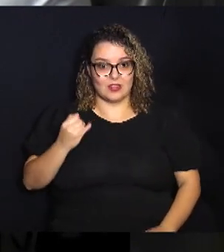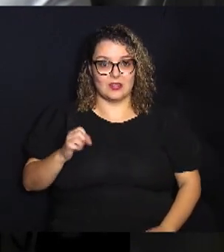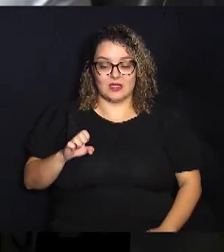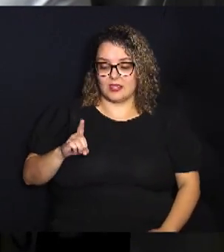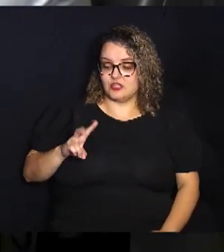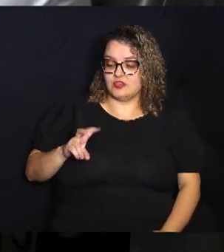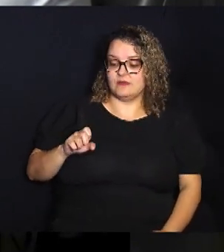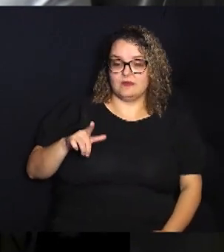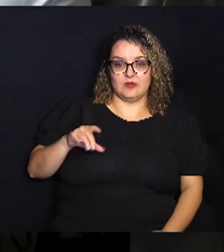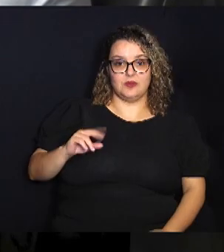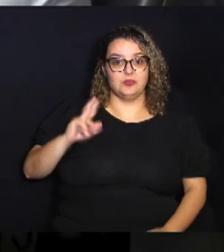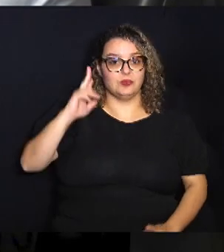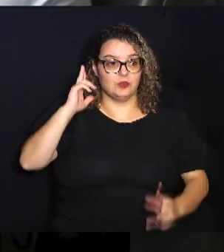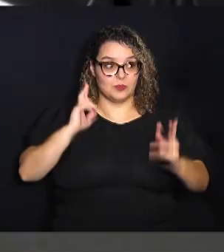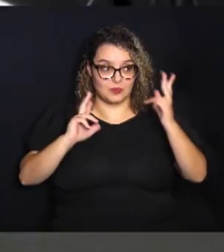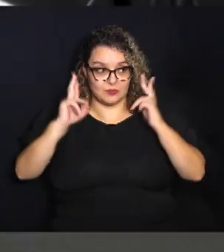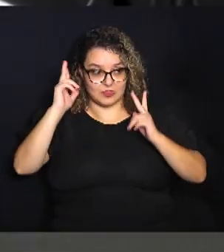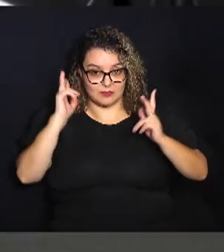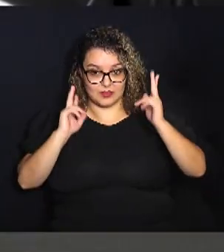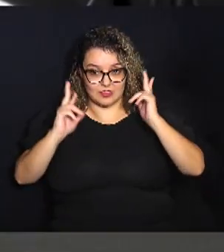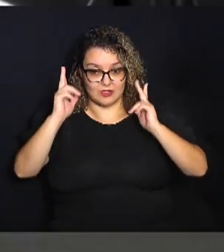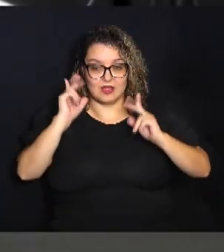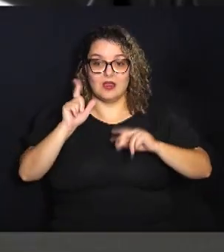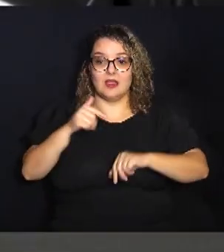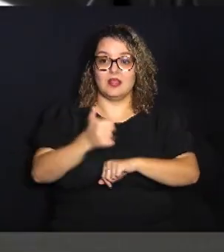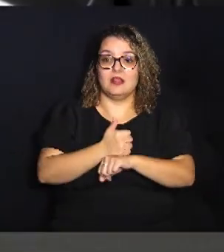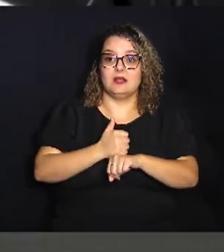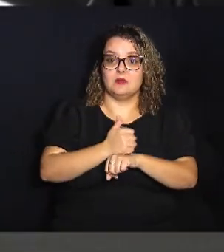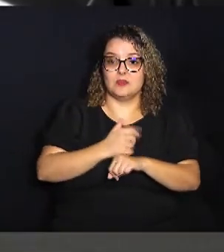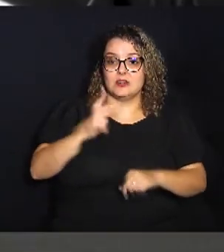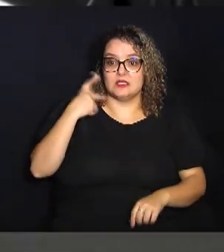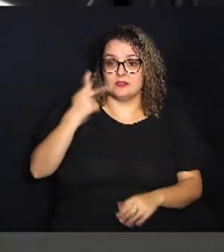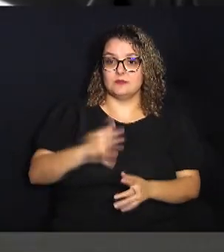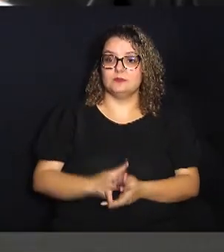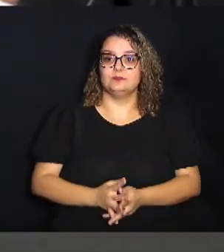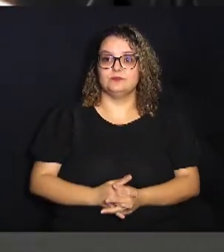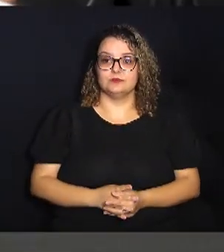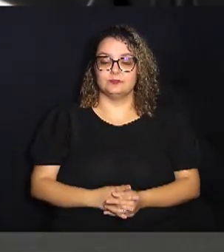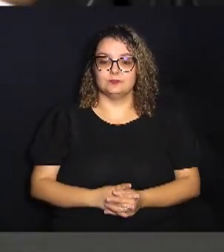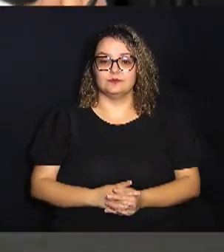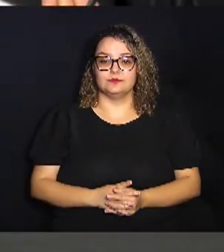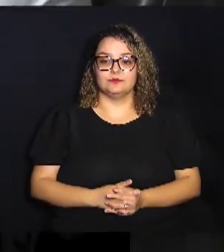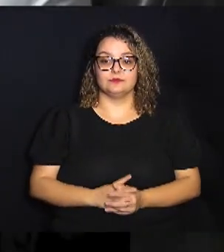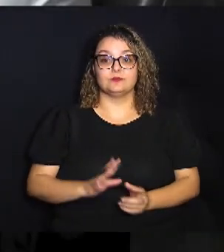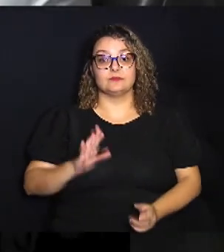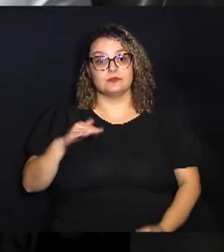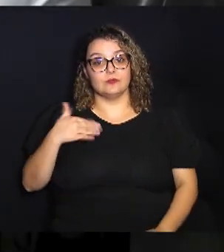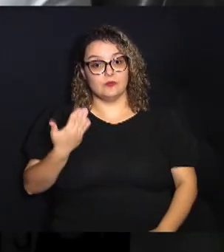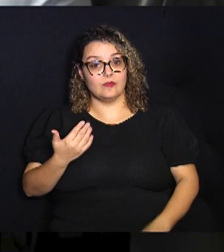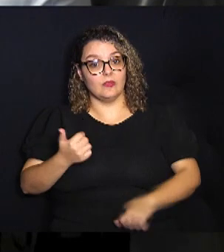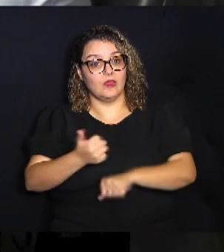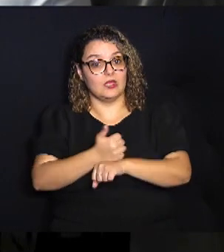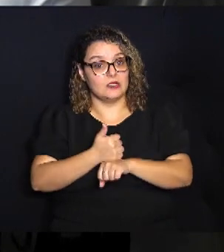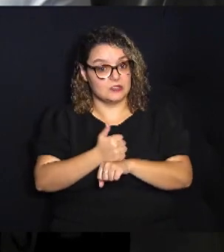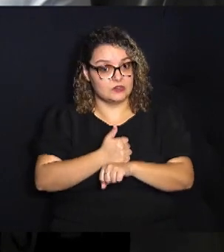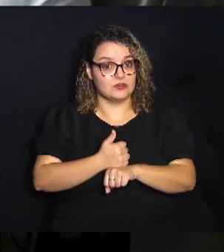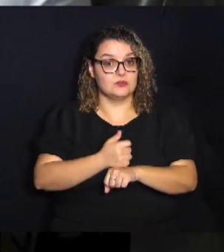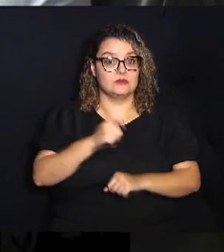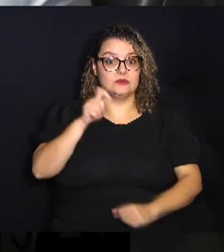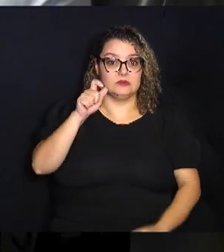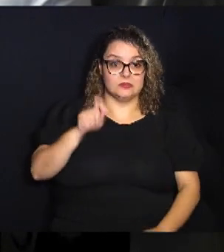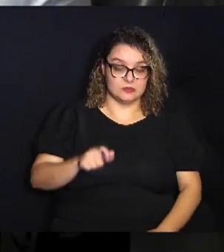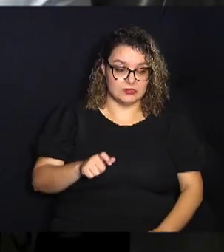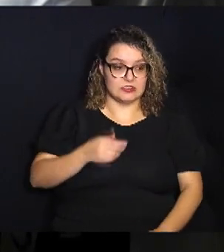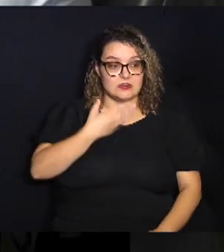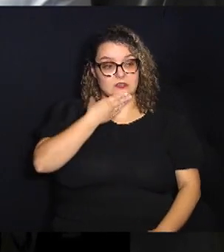Cabelo é justamente em função da profissão do vereador. Quando, então, esse profissional, essa pessoa, esse